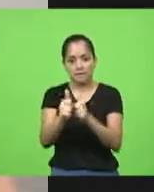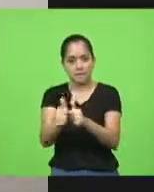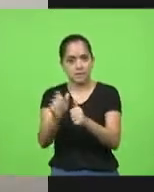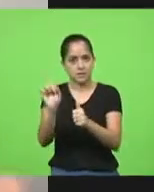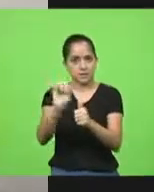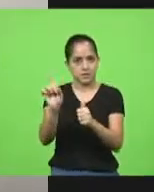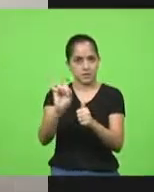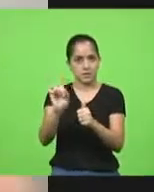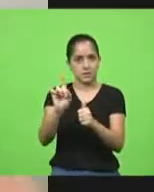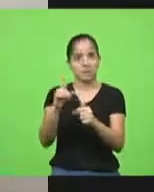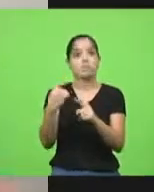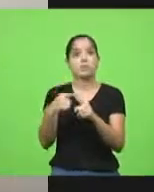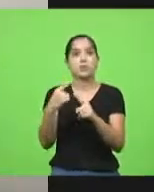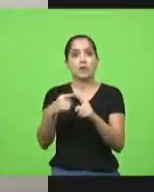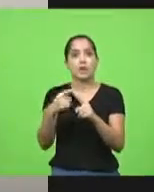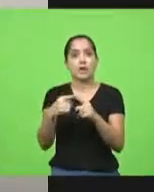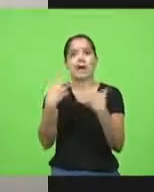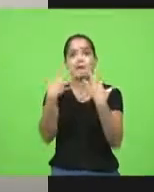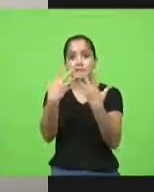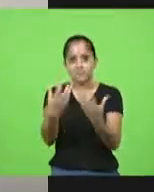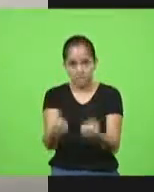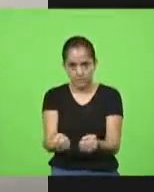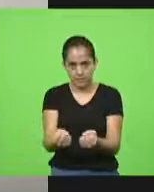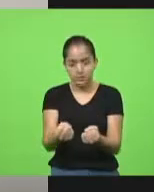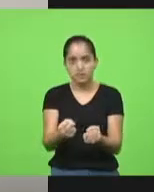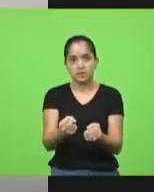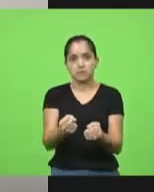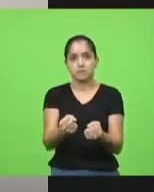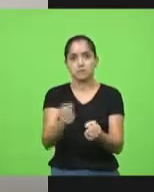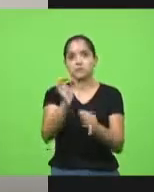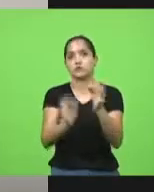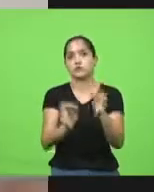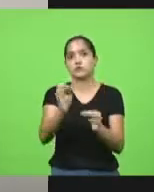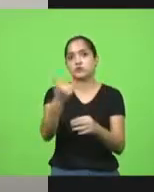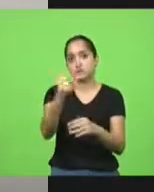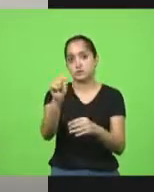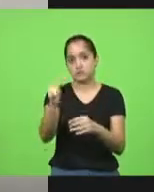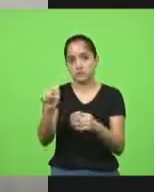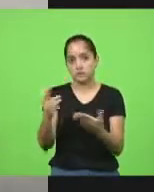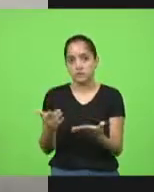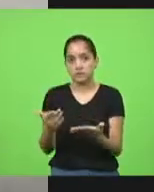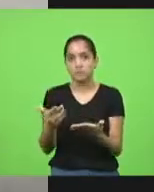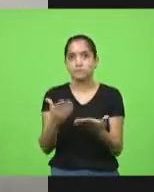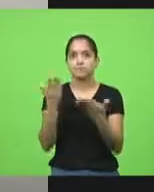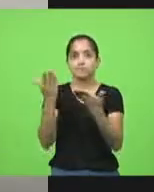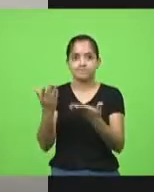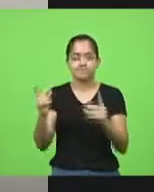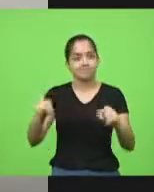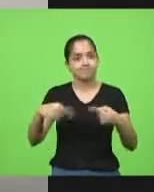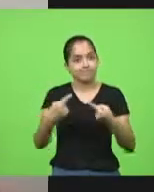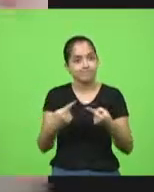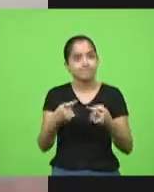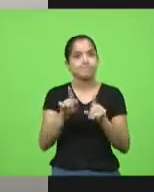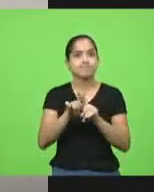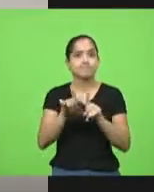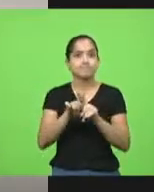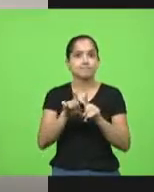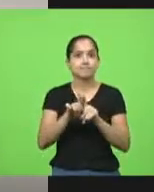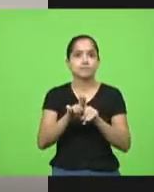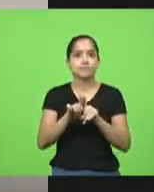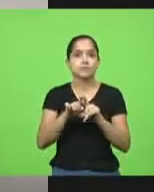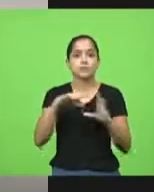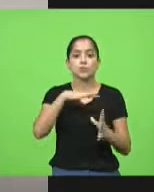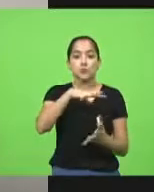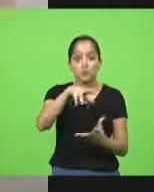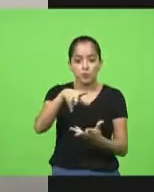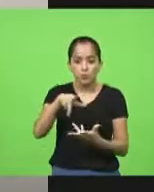é conivente com a injustiça. E aqui está o nosso desafio também. No mundo que nós